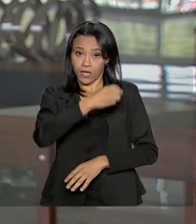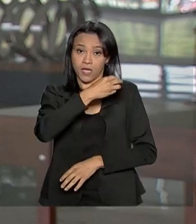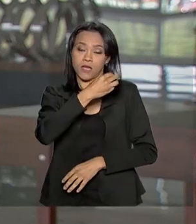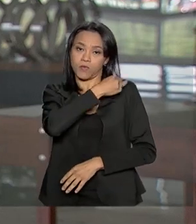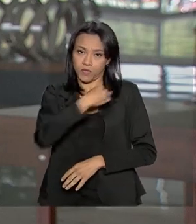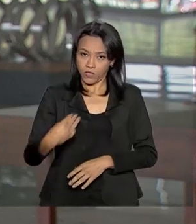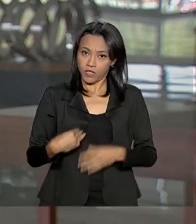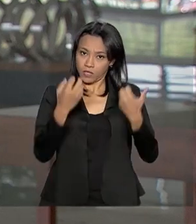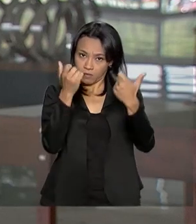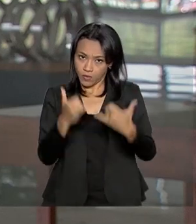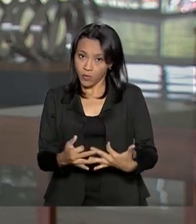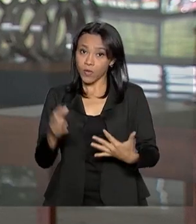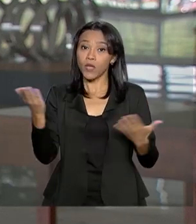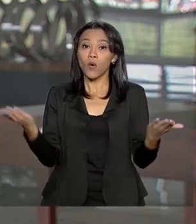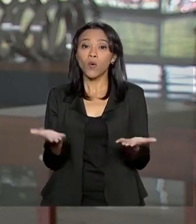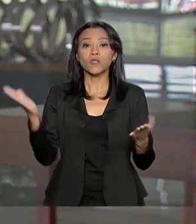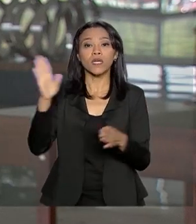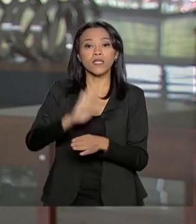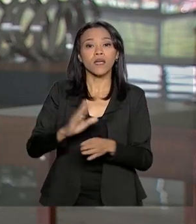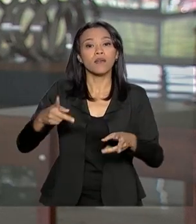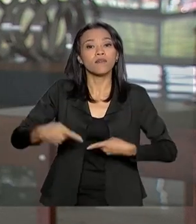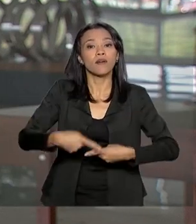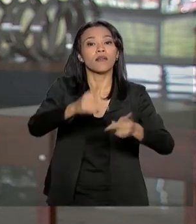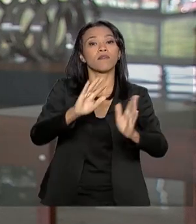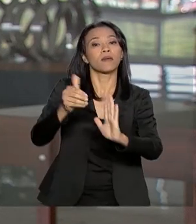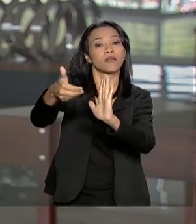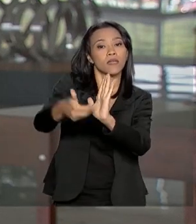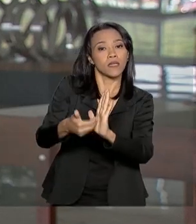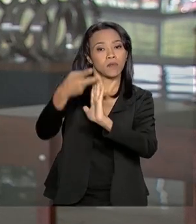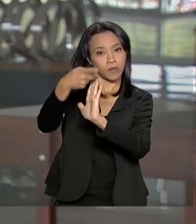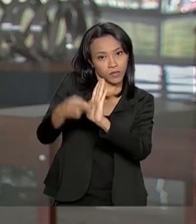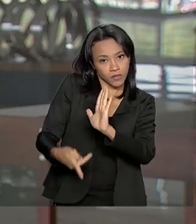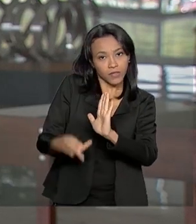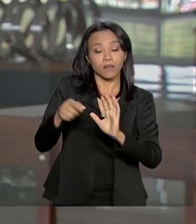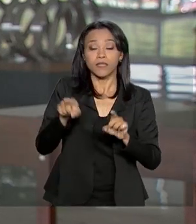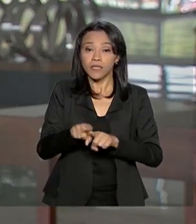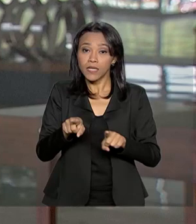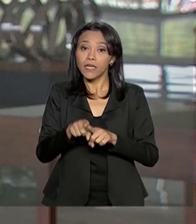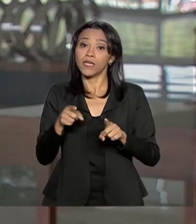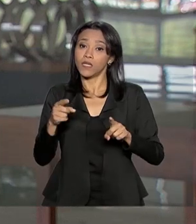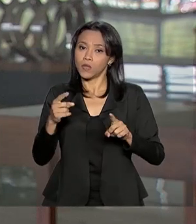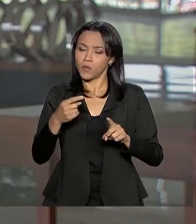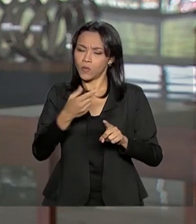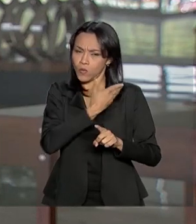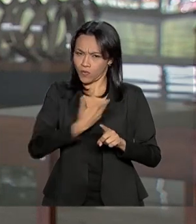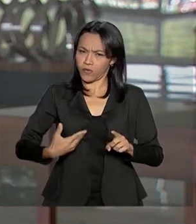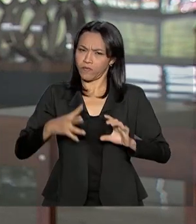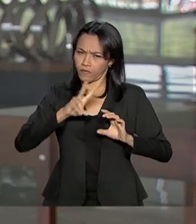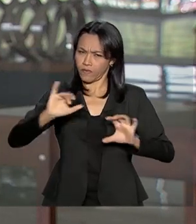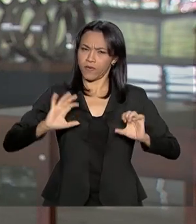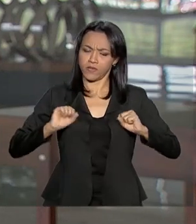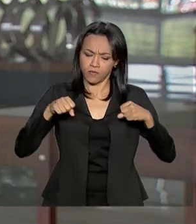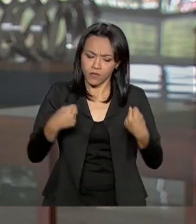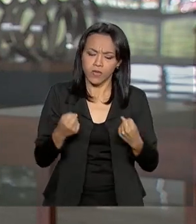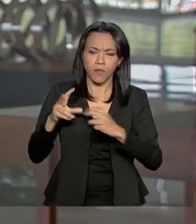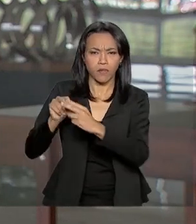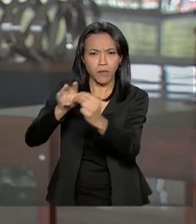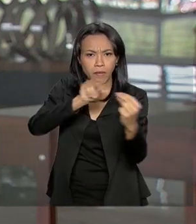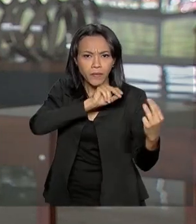hoje à tarde a câmara dos deputados e que o governo está empenhado em convencer os parlamentares da importância das propostas